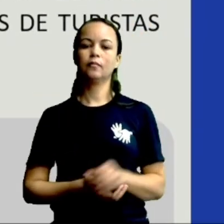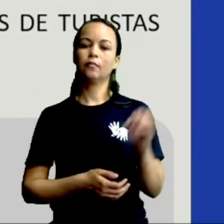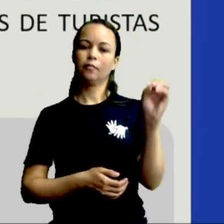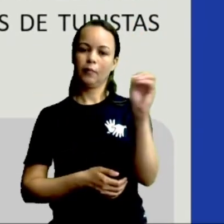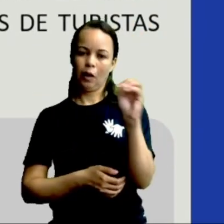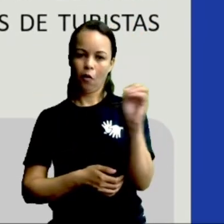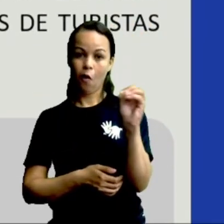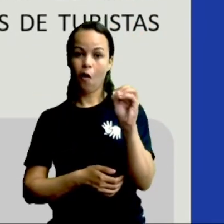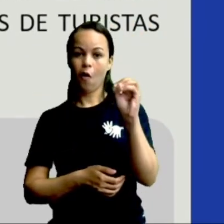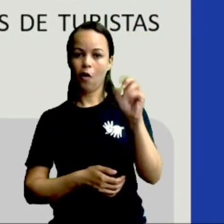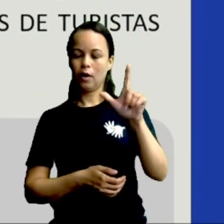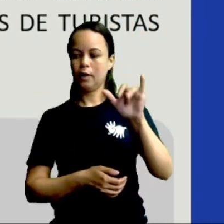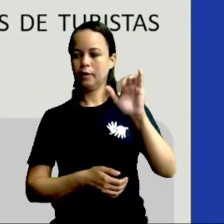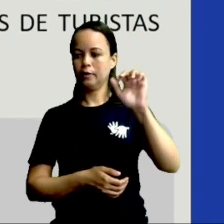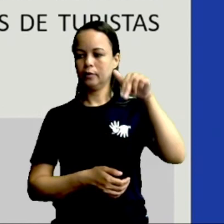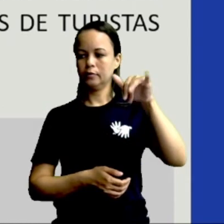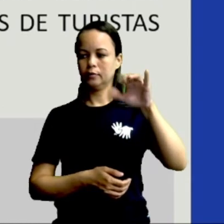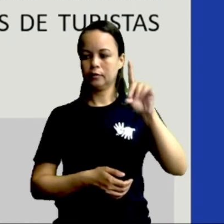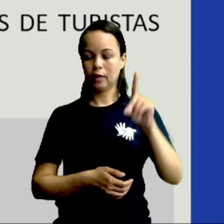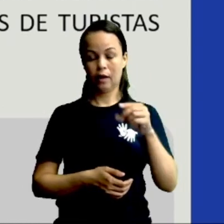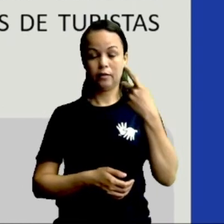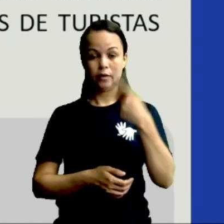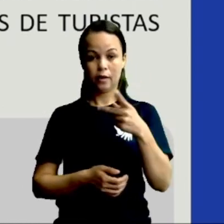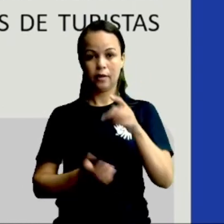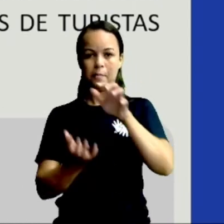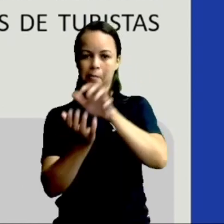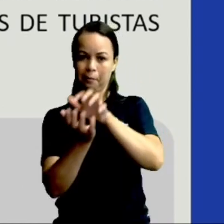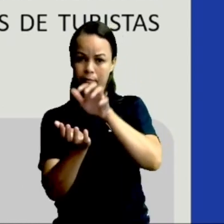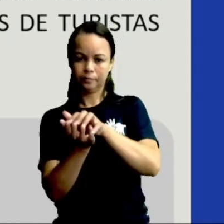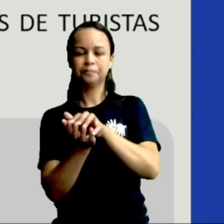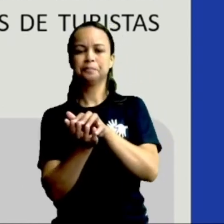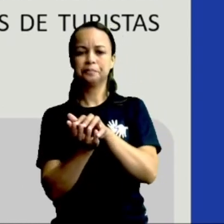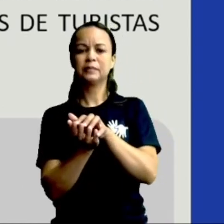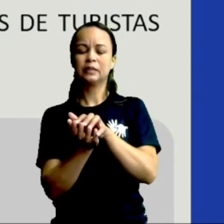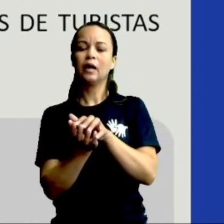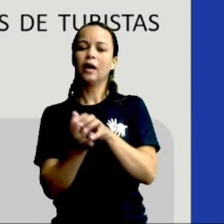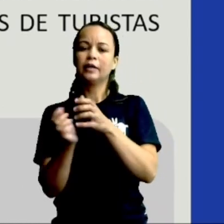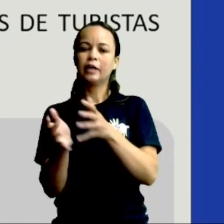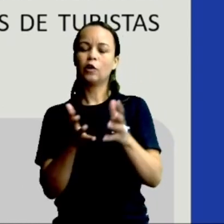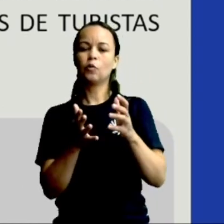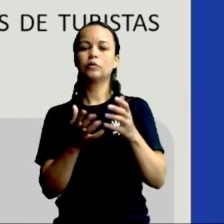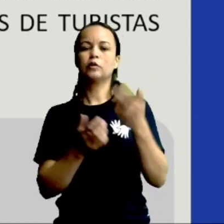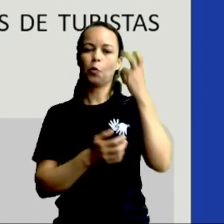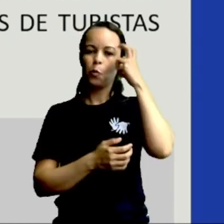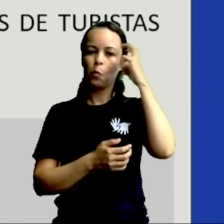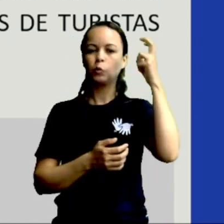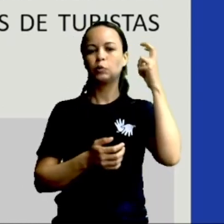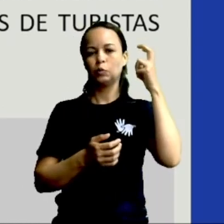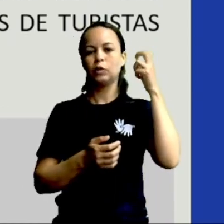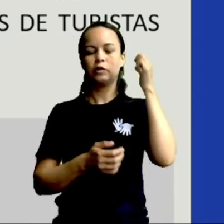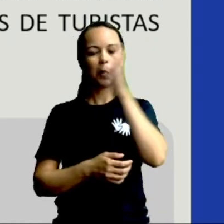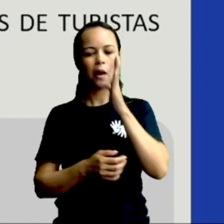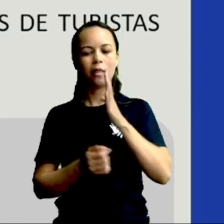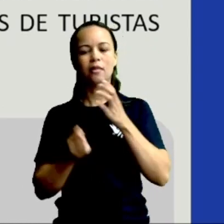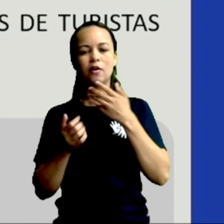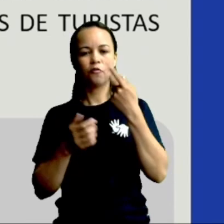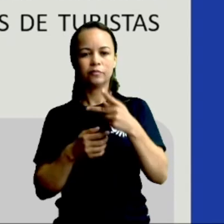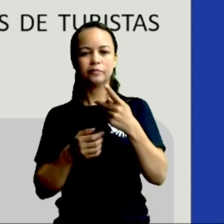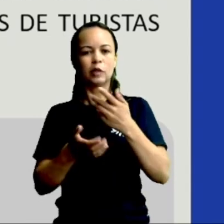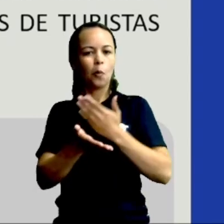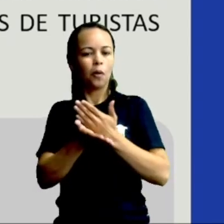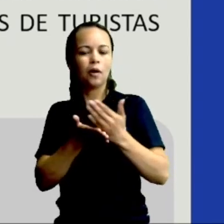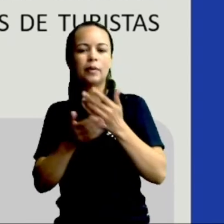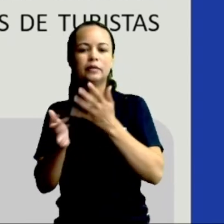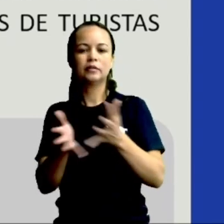Olinda. Nós temos Olinda aqui também em Pernambuco, que é considerado o berço da cultura brasileira. Foi lá que